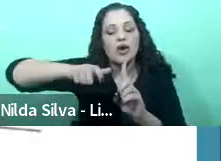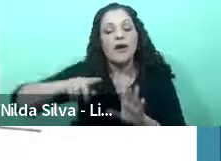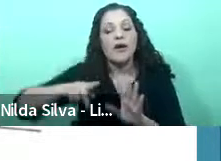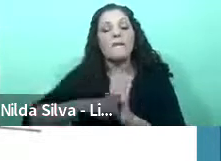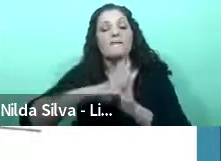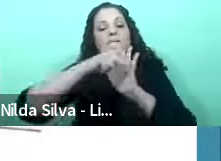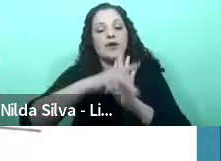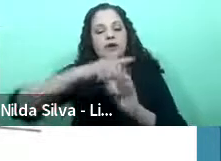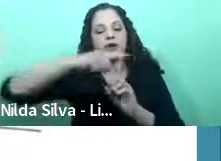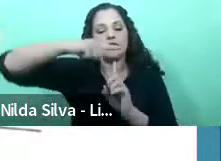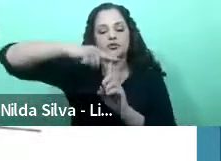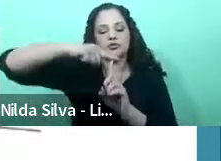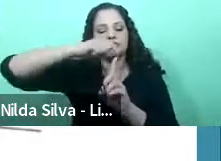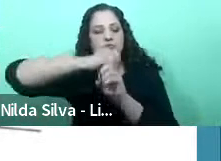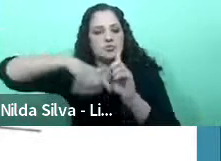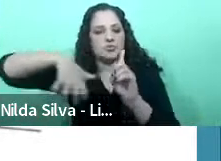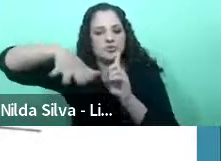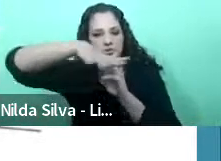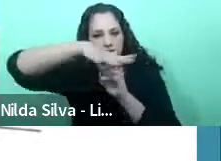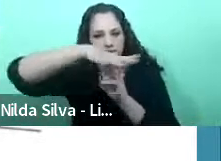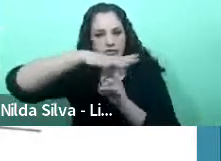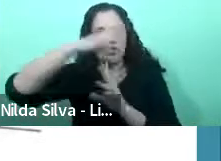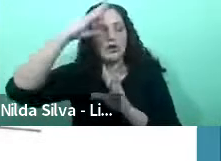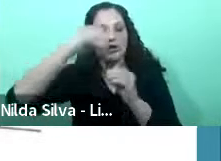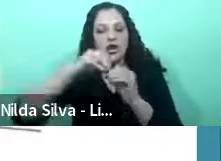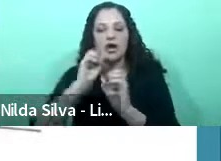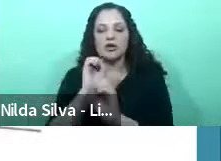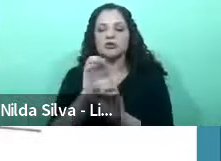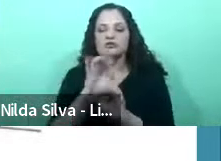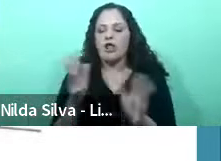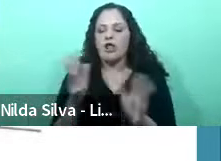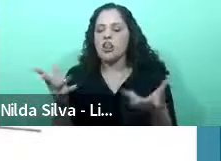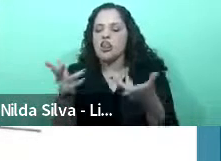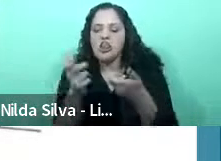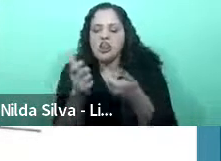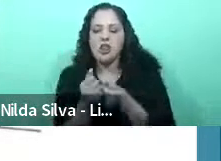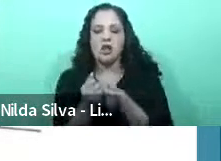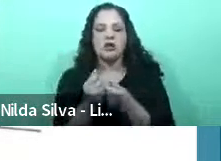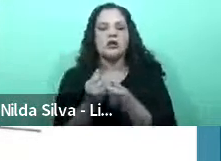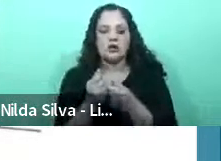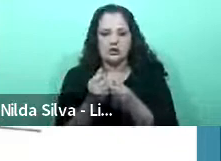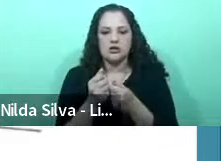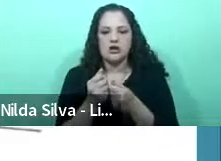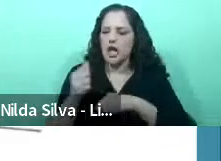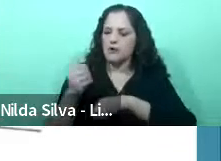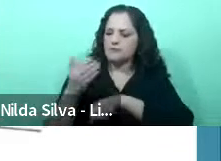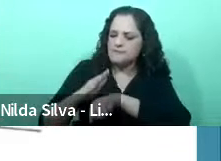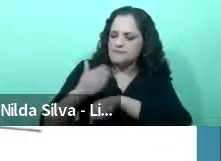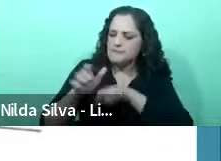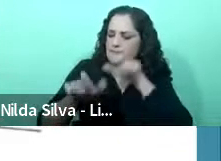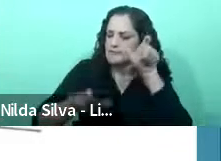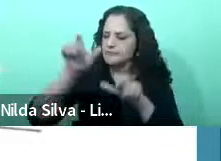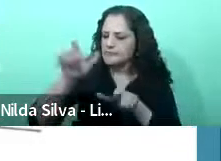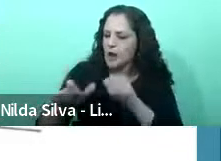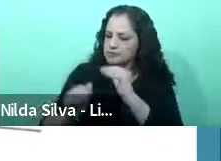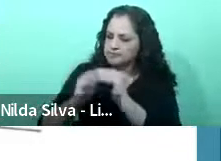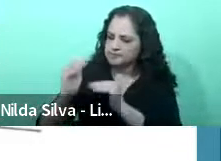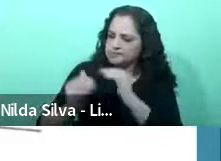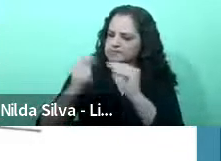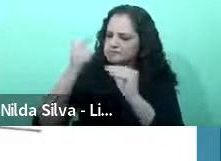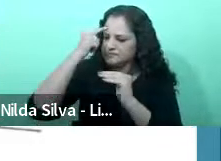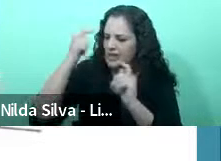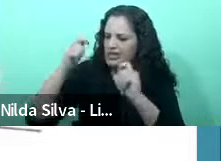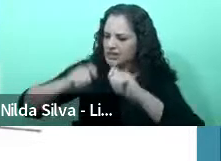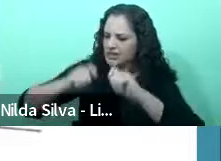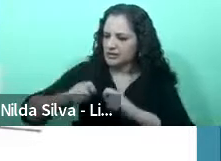sociedade. Então, a educação de excelência ela é considerada aquela que prepara as pessoas, desenvolvendo suas competências